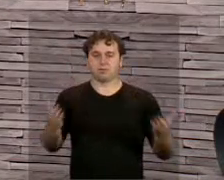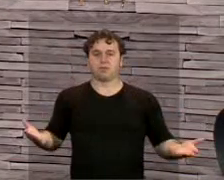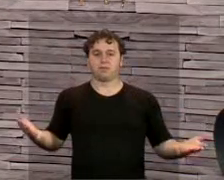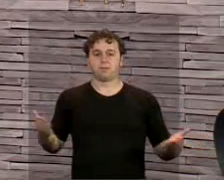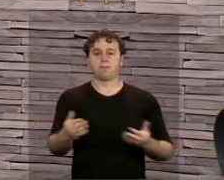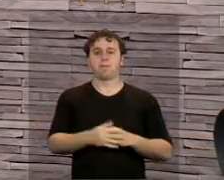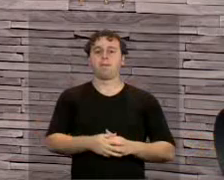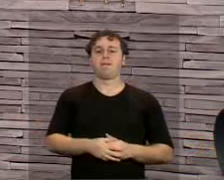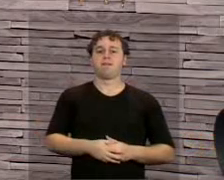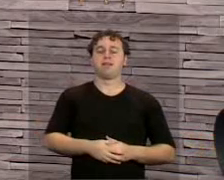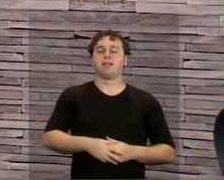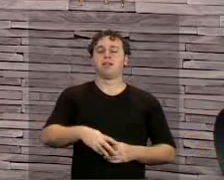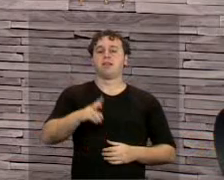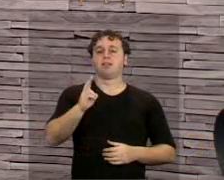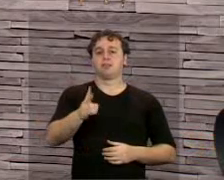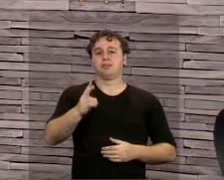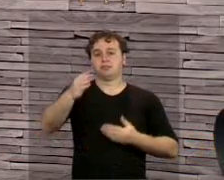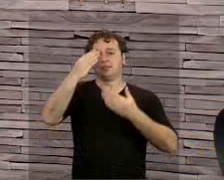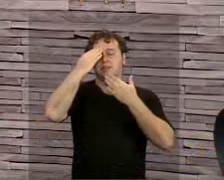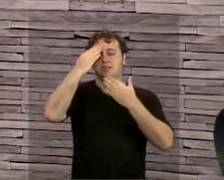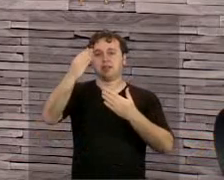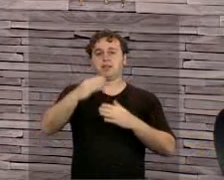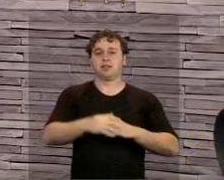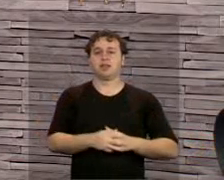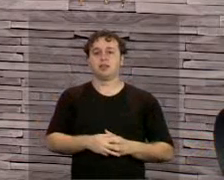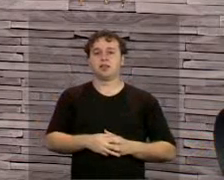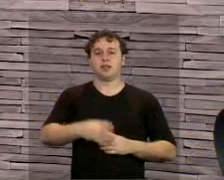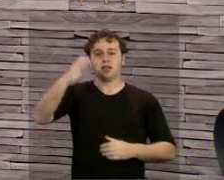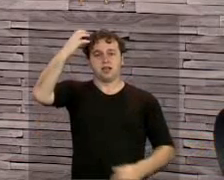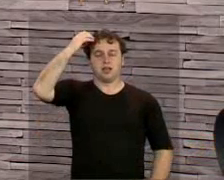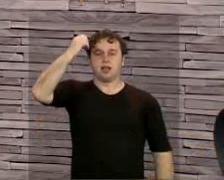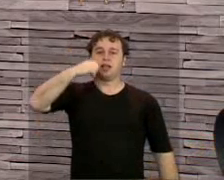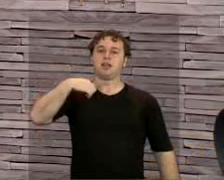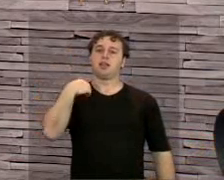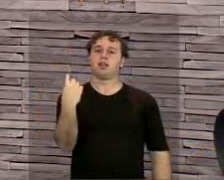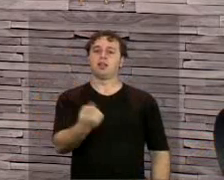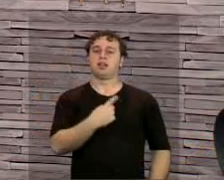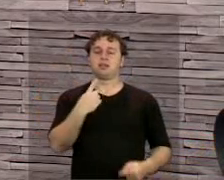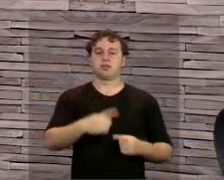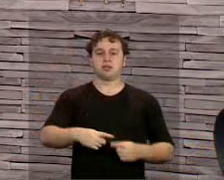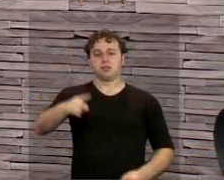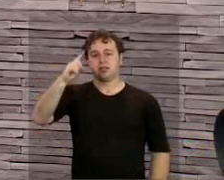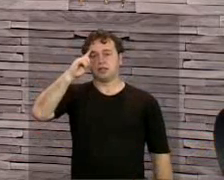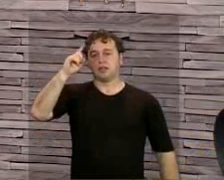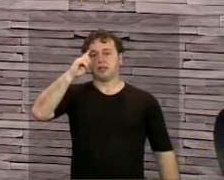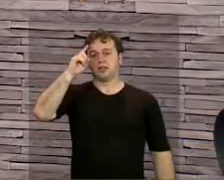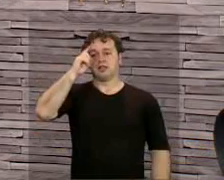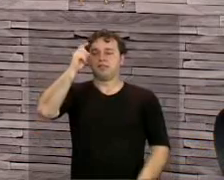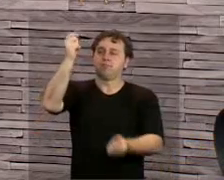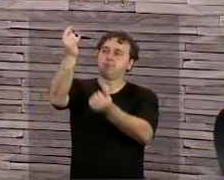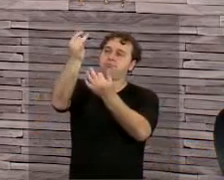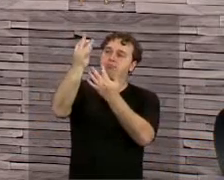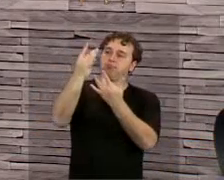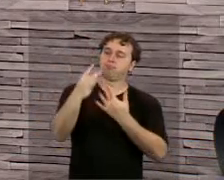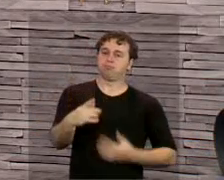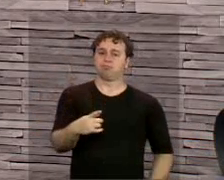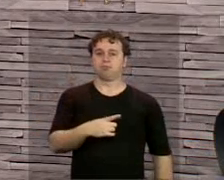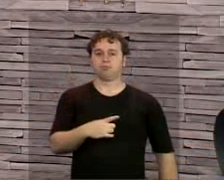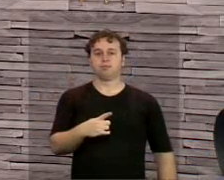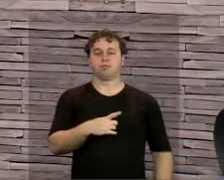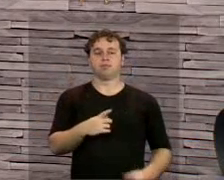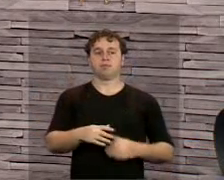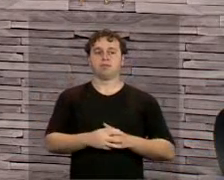Fátima. Infinitas graças vos damos, soberana Rainha, pelos inúmeros benefícios que todos os dias recebemos de vossas